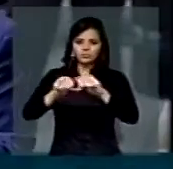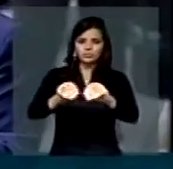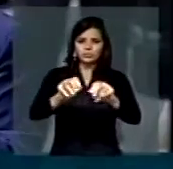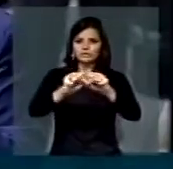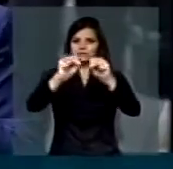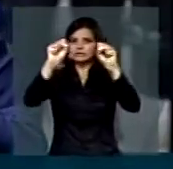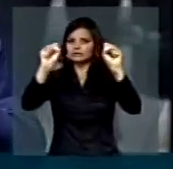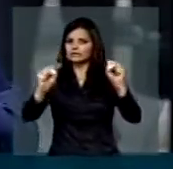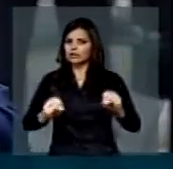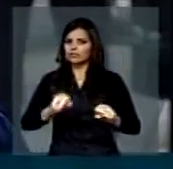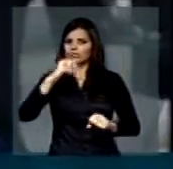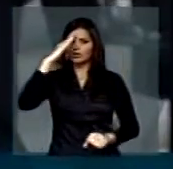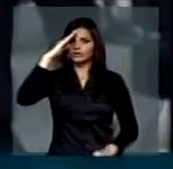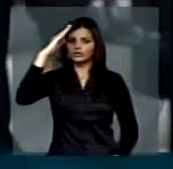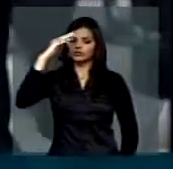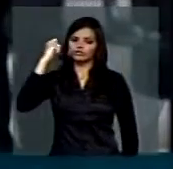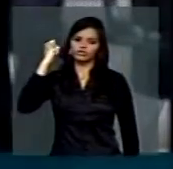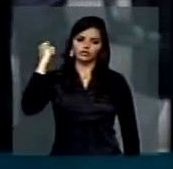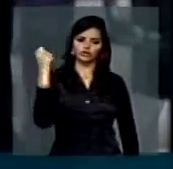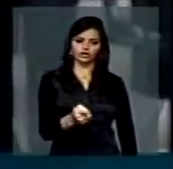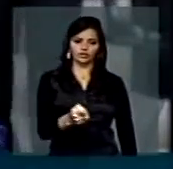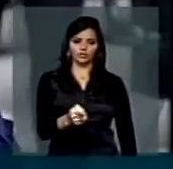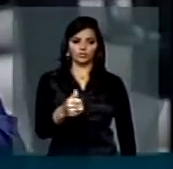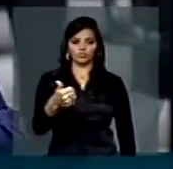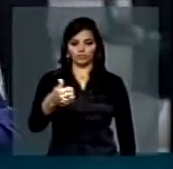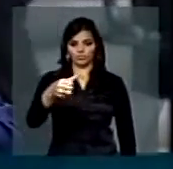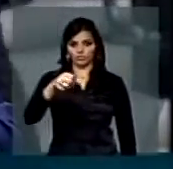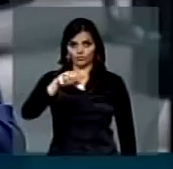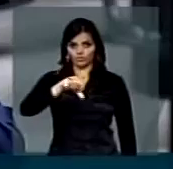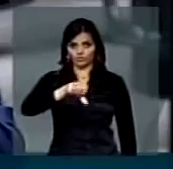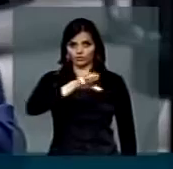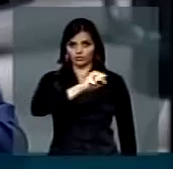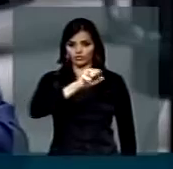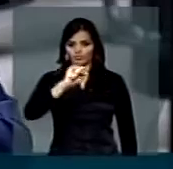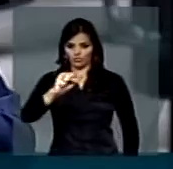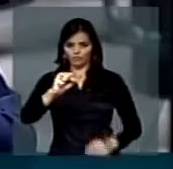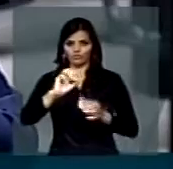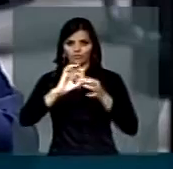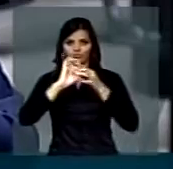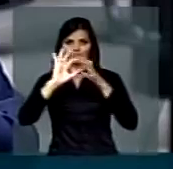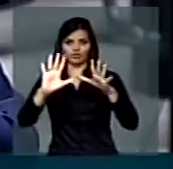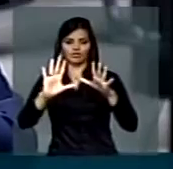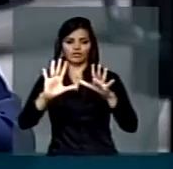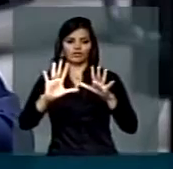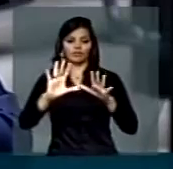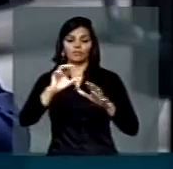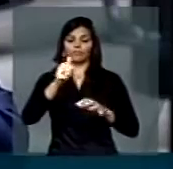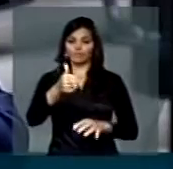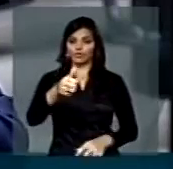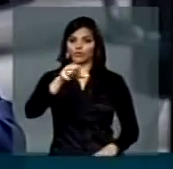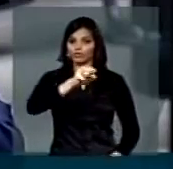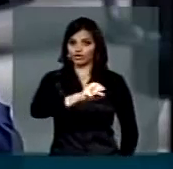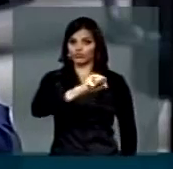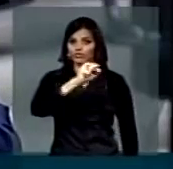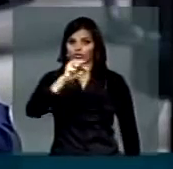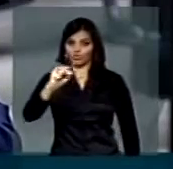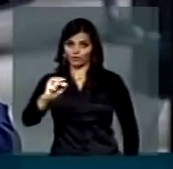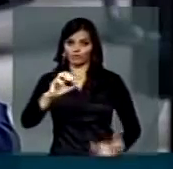sistema que nós, em 1888, conseguimos liberar através da Lei Áurea, a